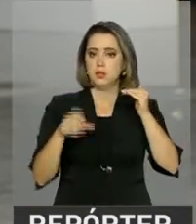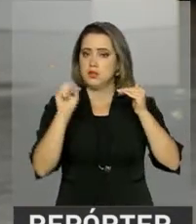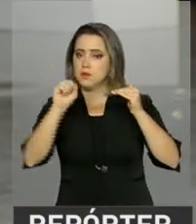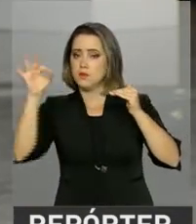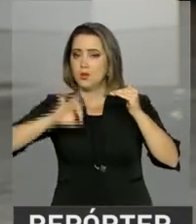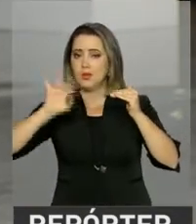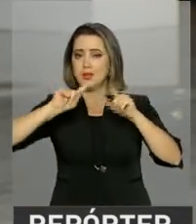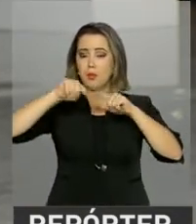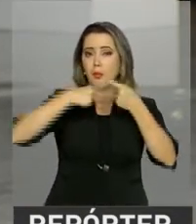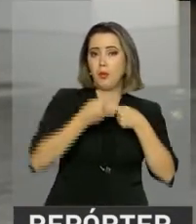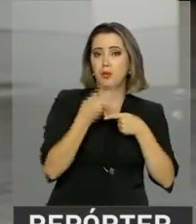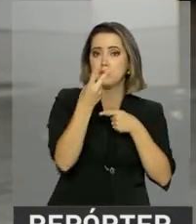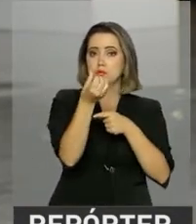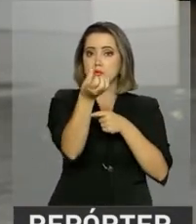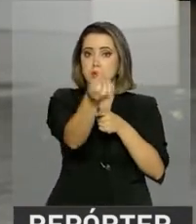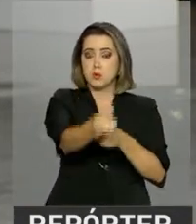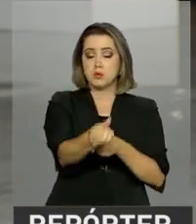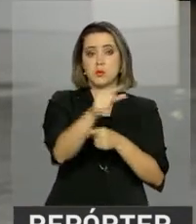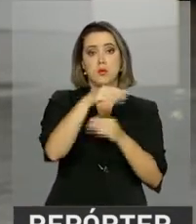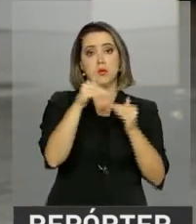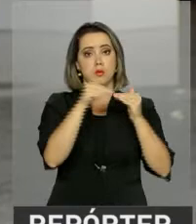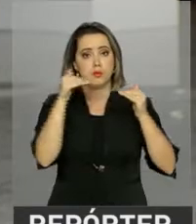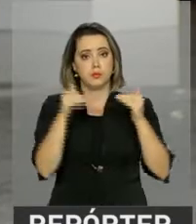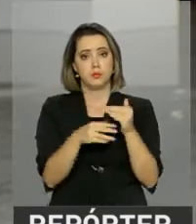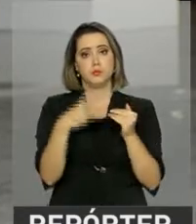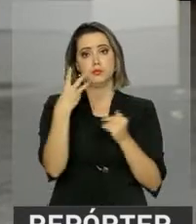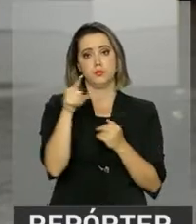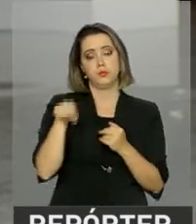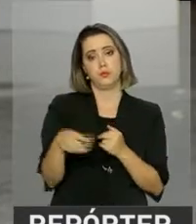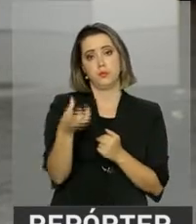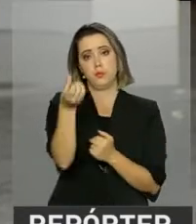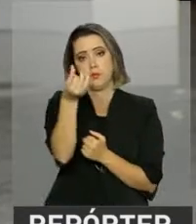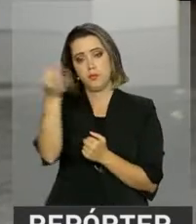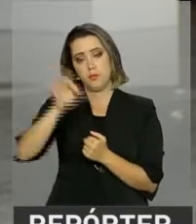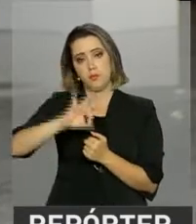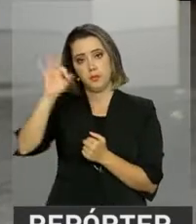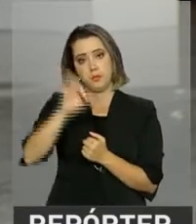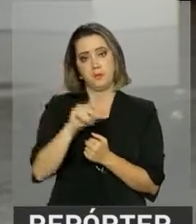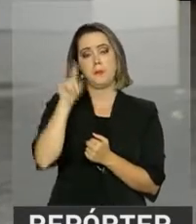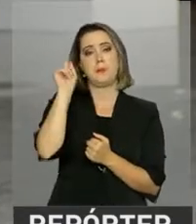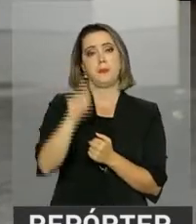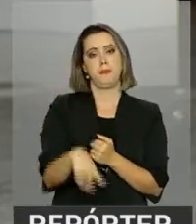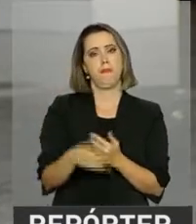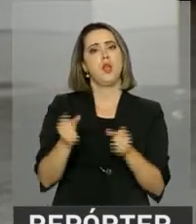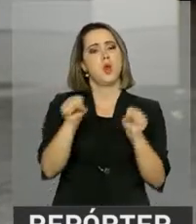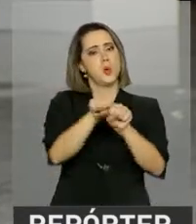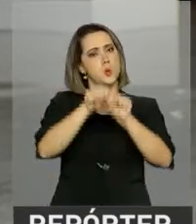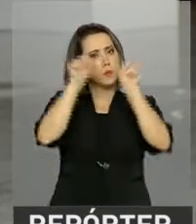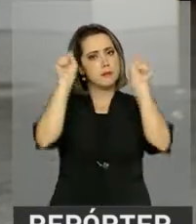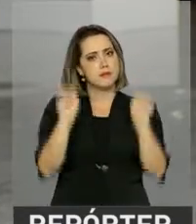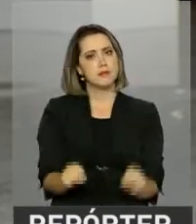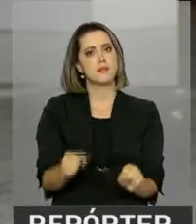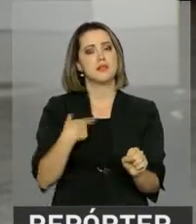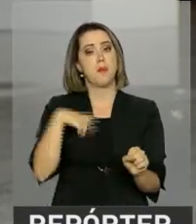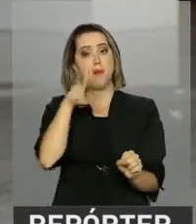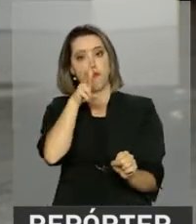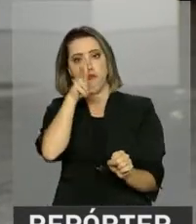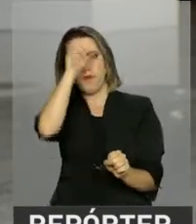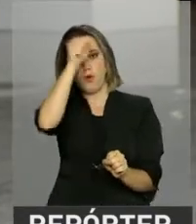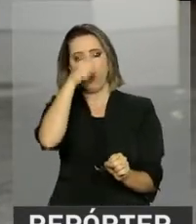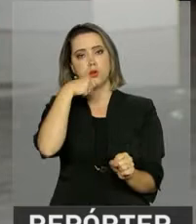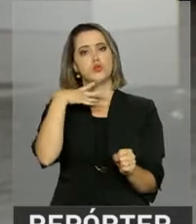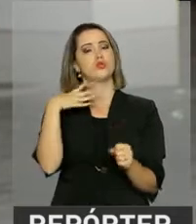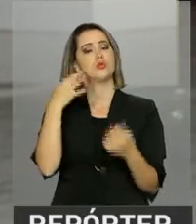2016 com queda do pib de 3,6 por cento é um sistema financeiro nacional forte